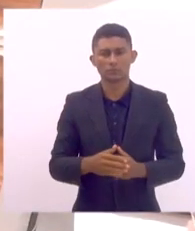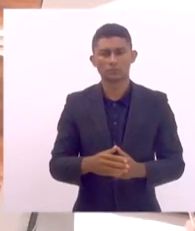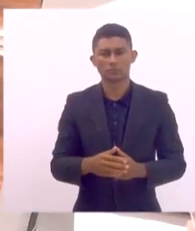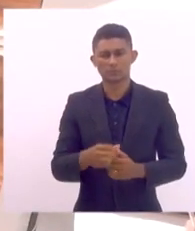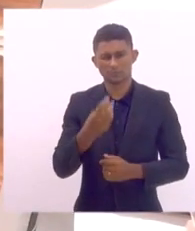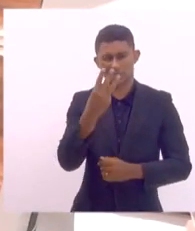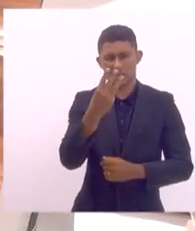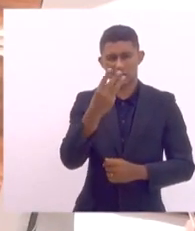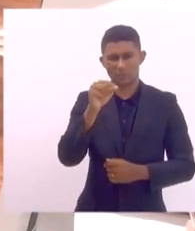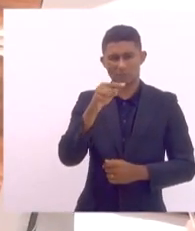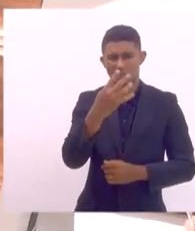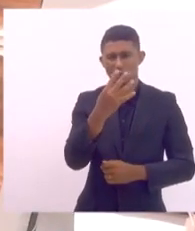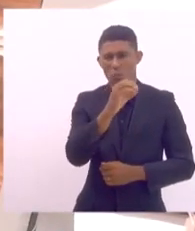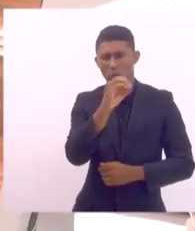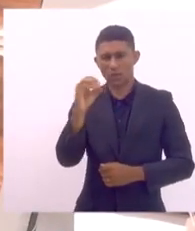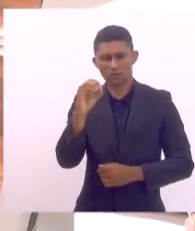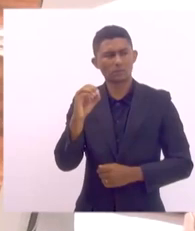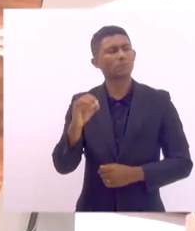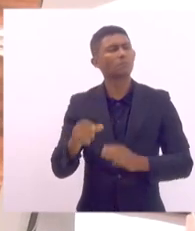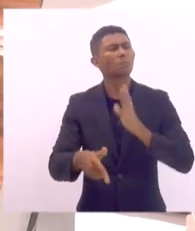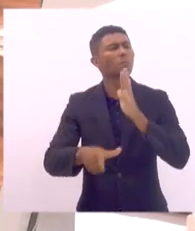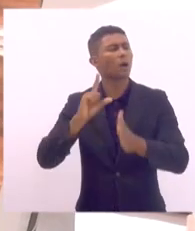3.400. Mas antes era o quê? 5 e quanto?